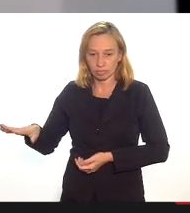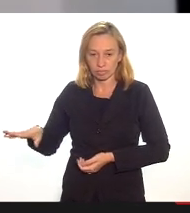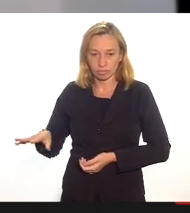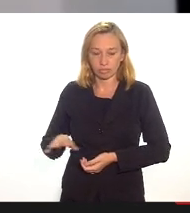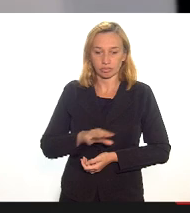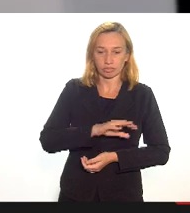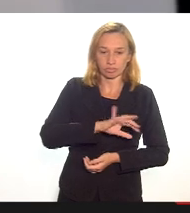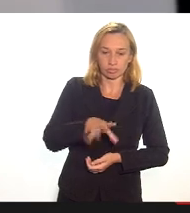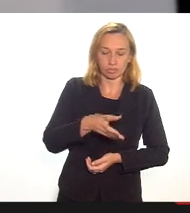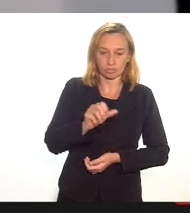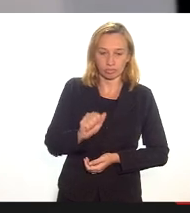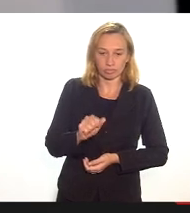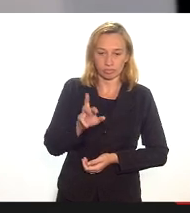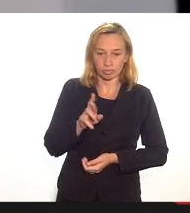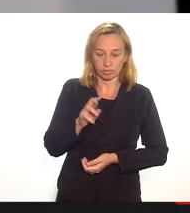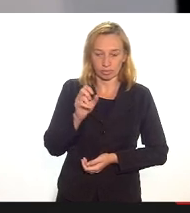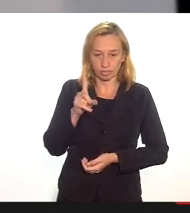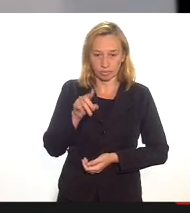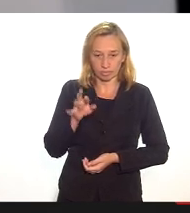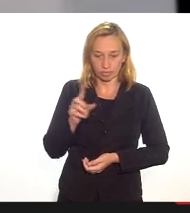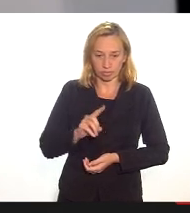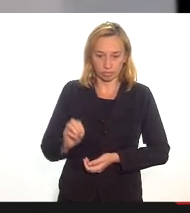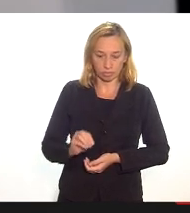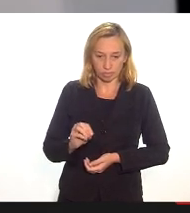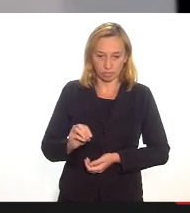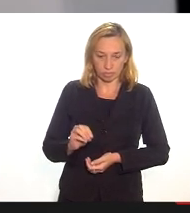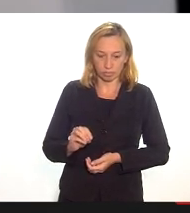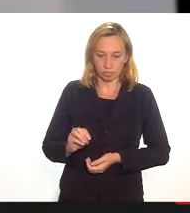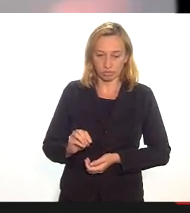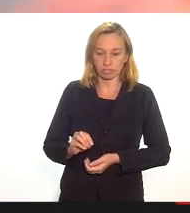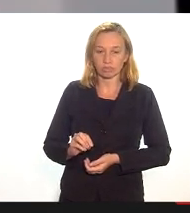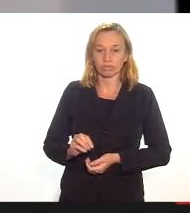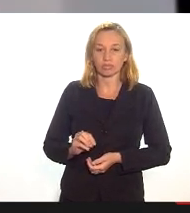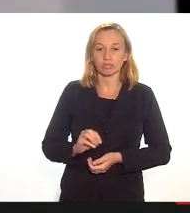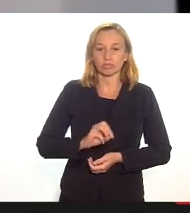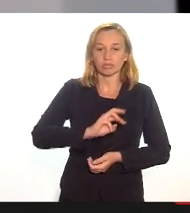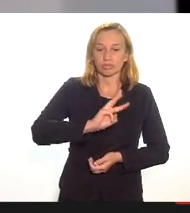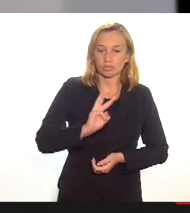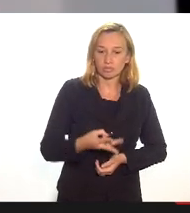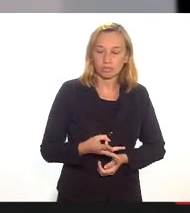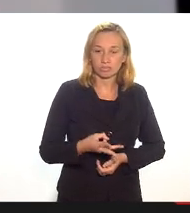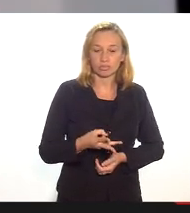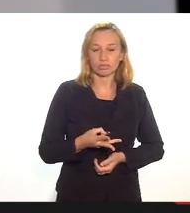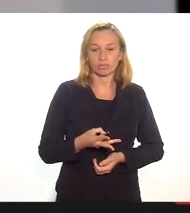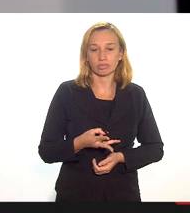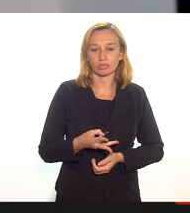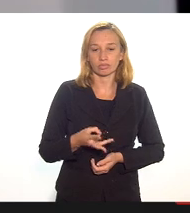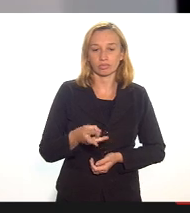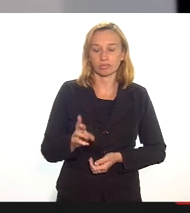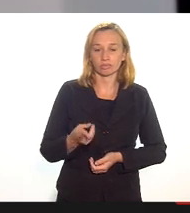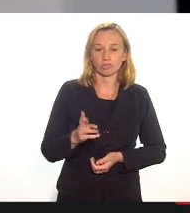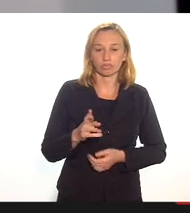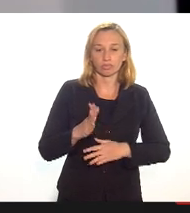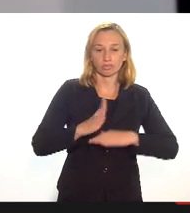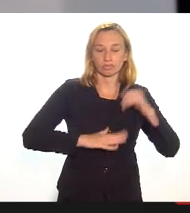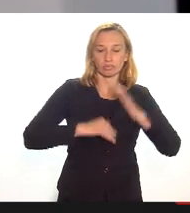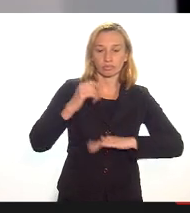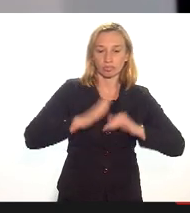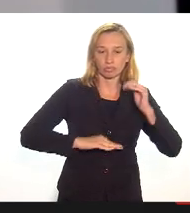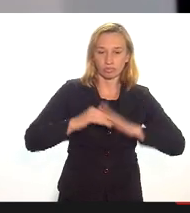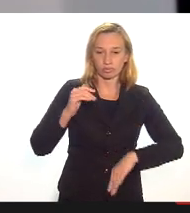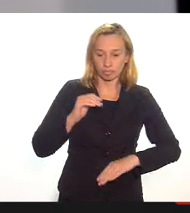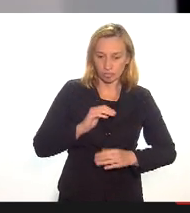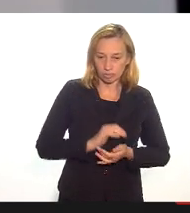para a contratação de profissionais para as clínicas da família, para esta região também, porque a carência ali é